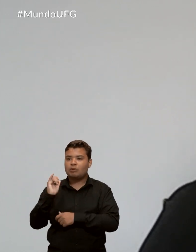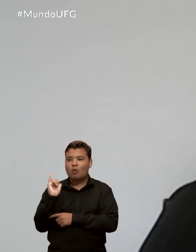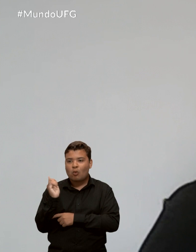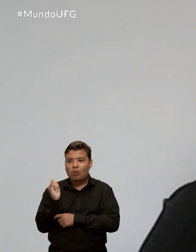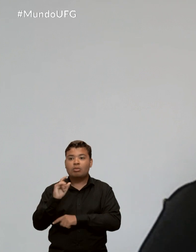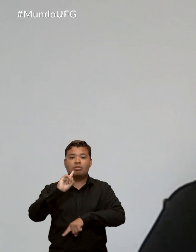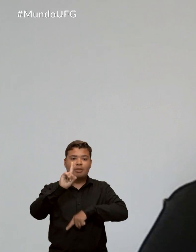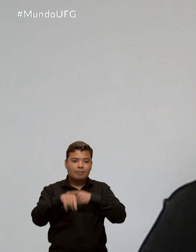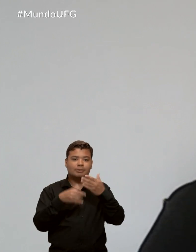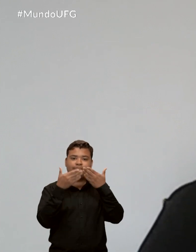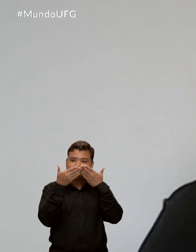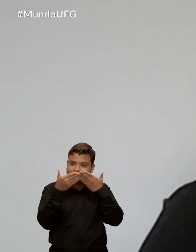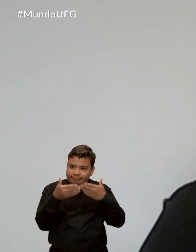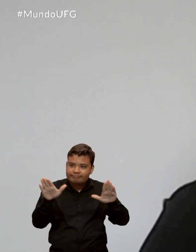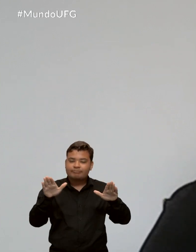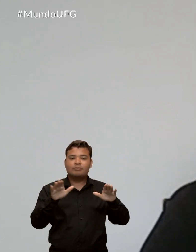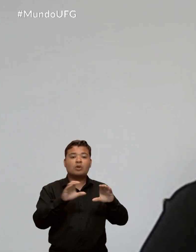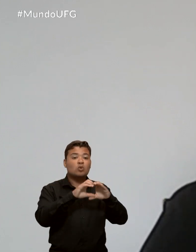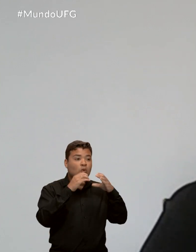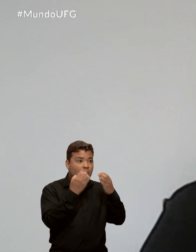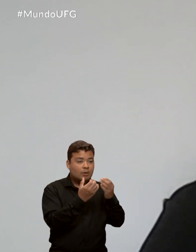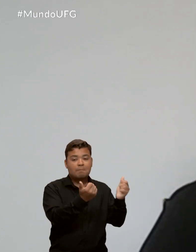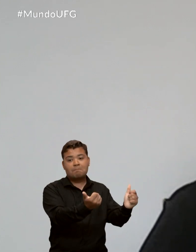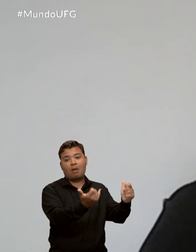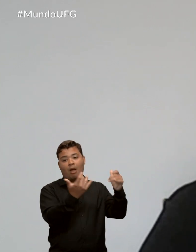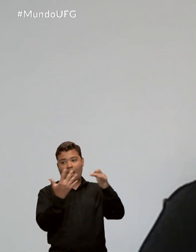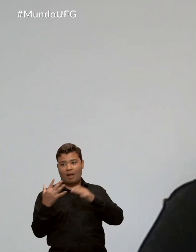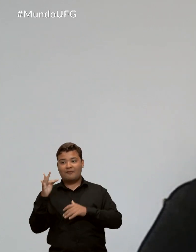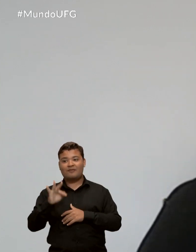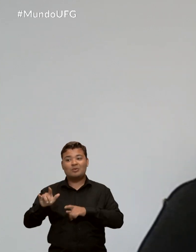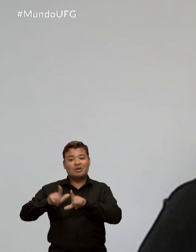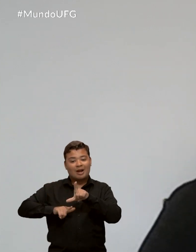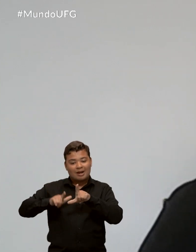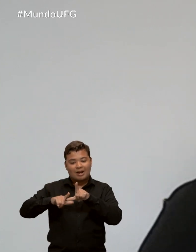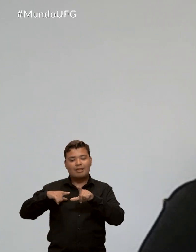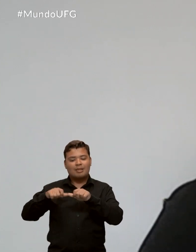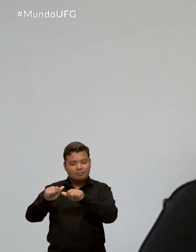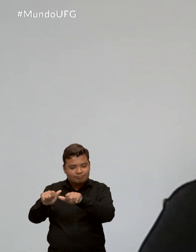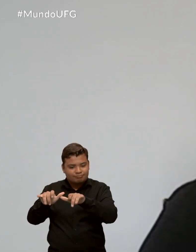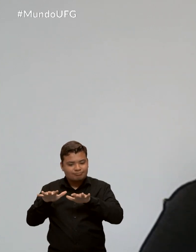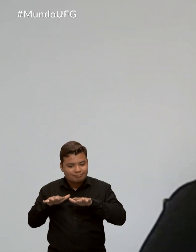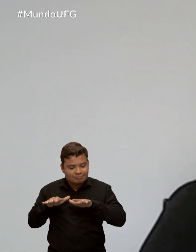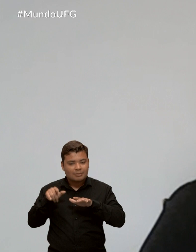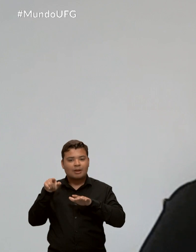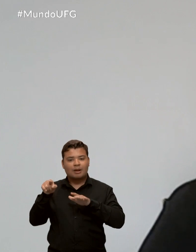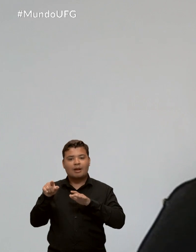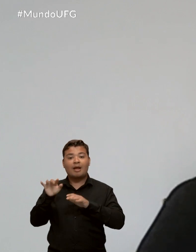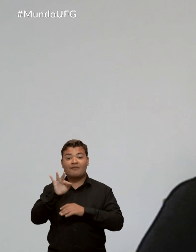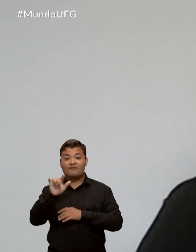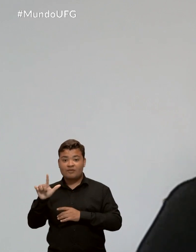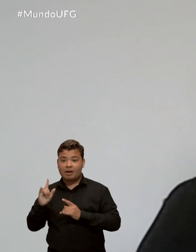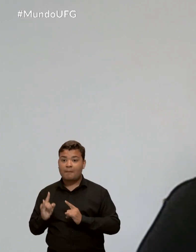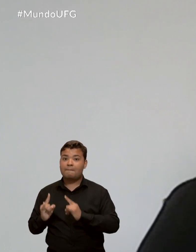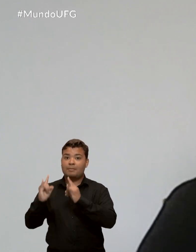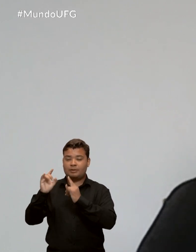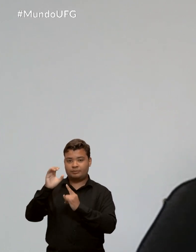lá assistir no mini auditório na Faculdade de Letras, no prédio Cora Coralina. E aí, depois